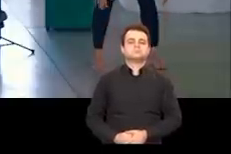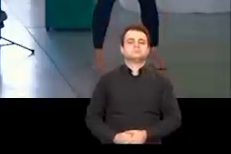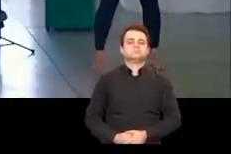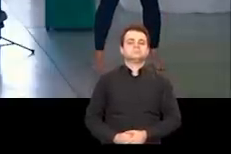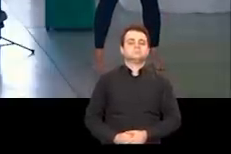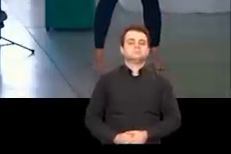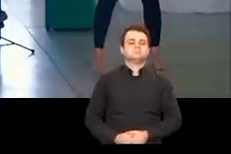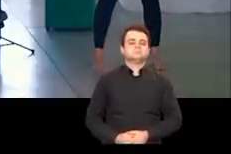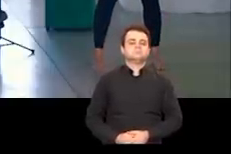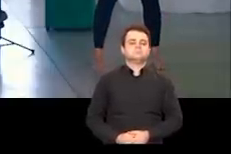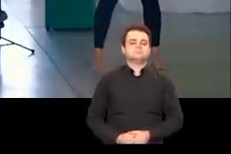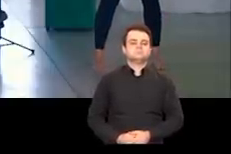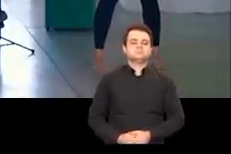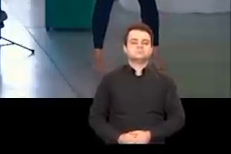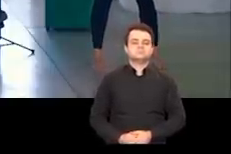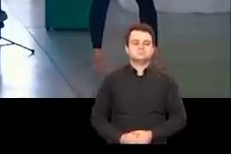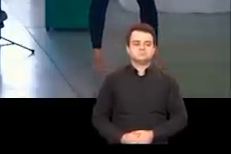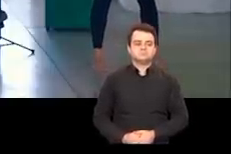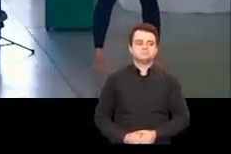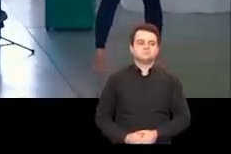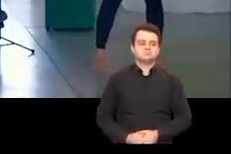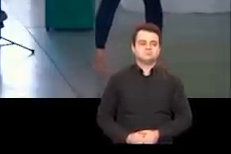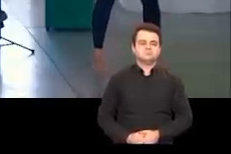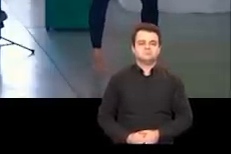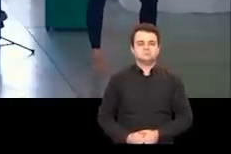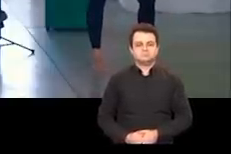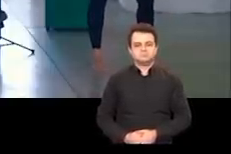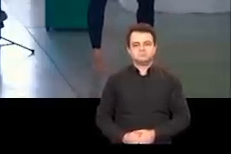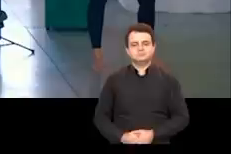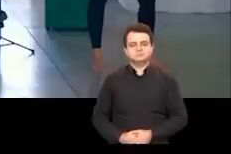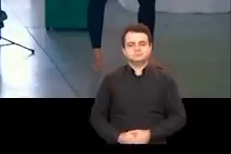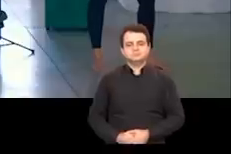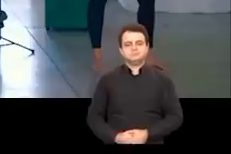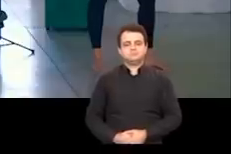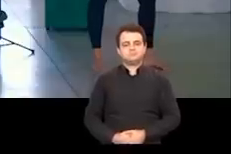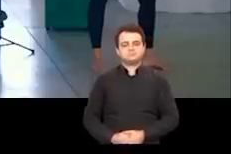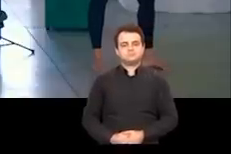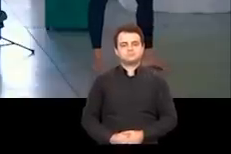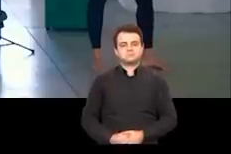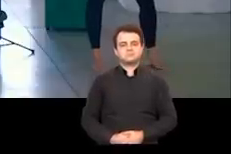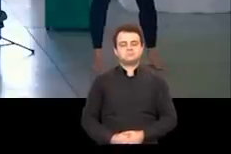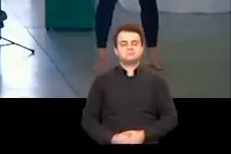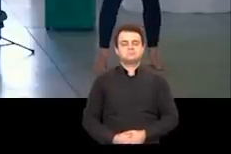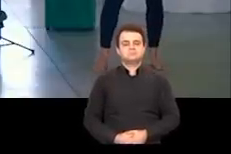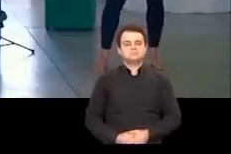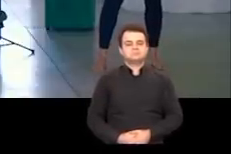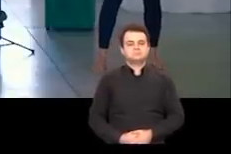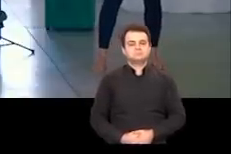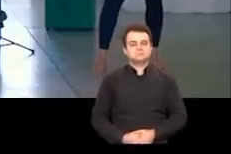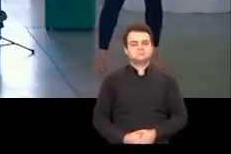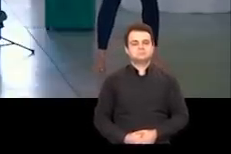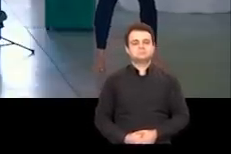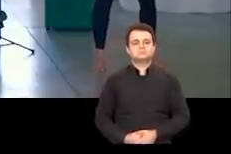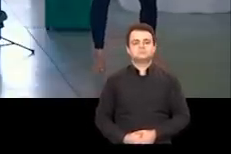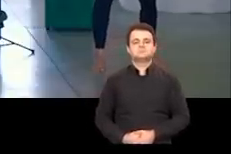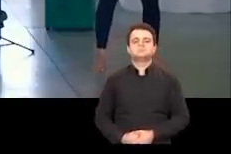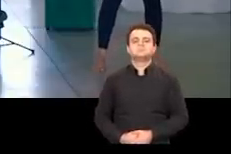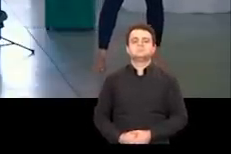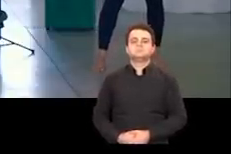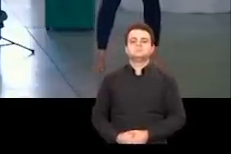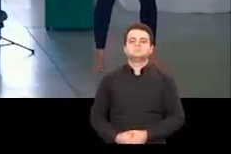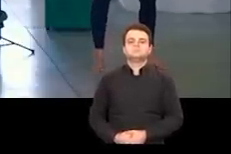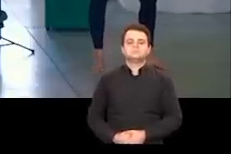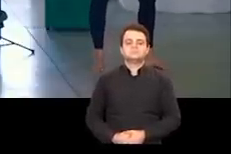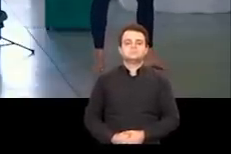pé. Braço, cotovelo, pulso e mão, pulso e mão. Braço,